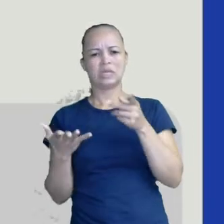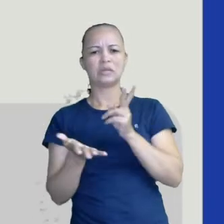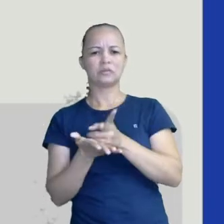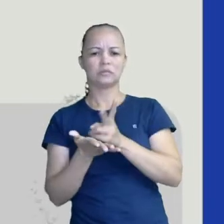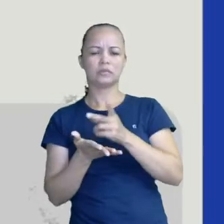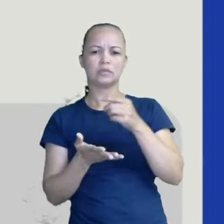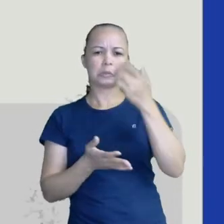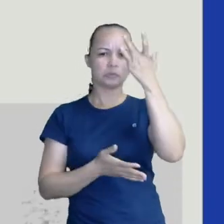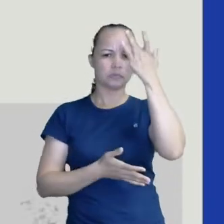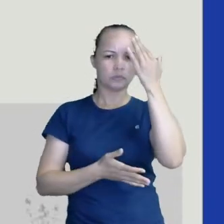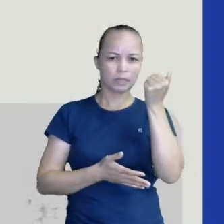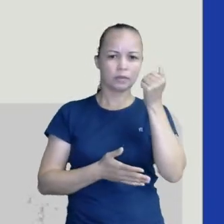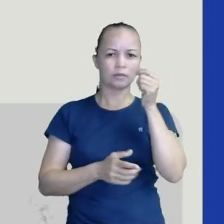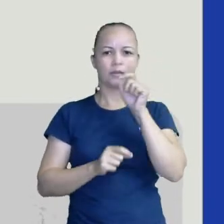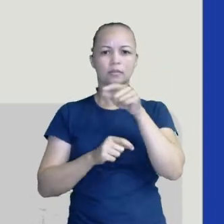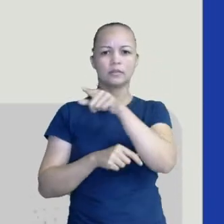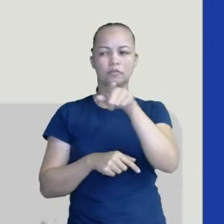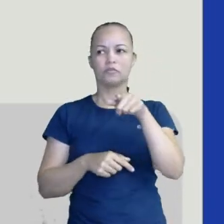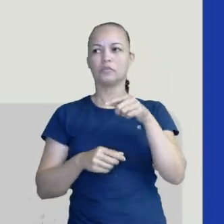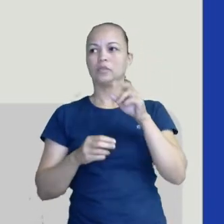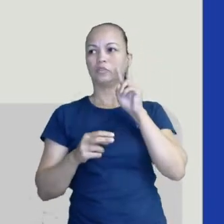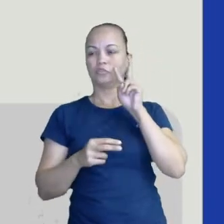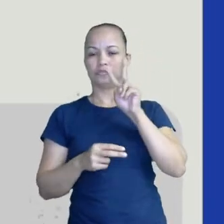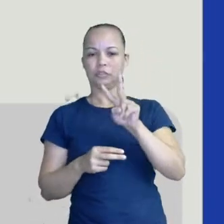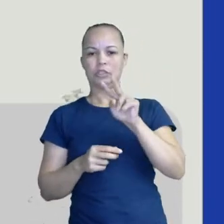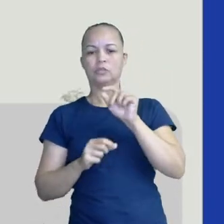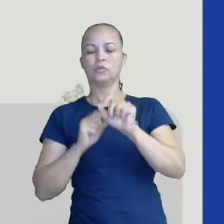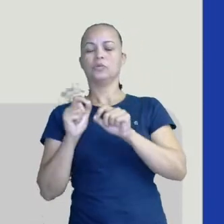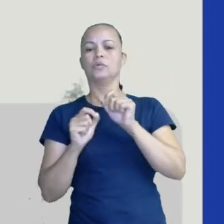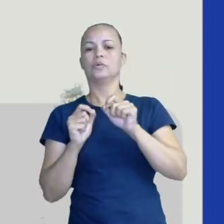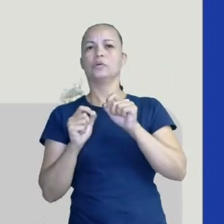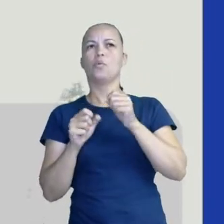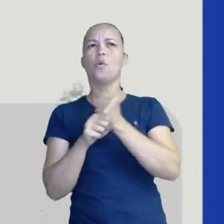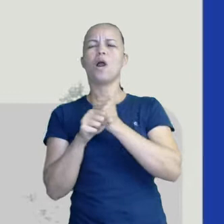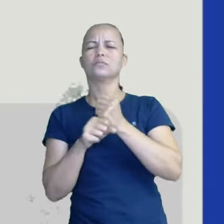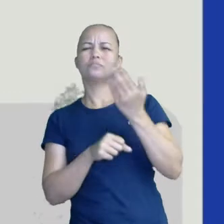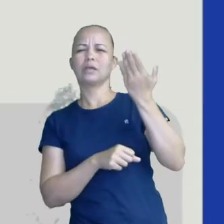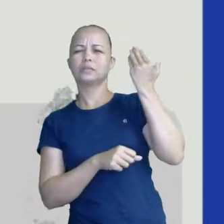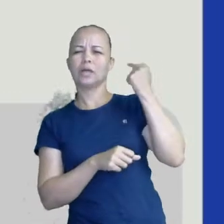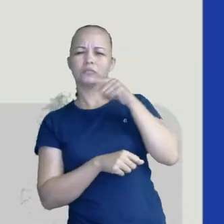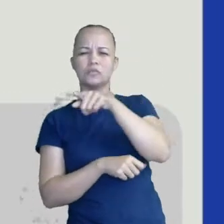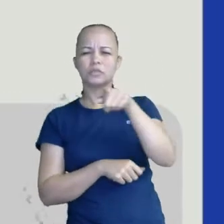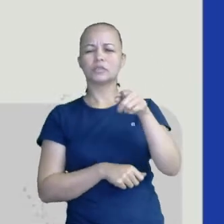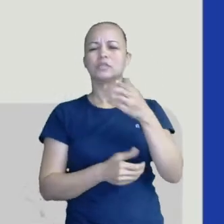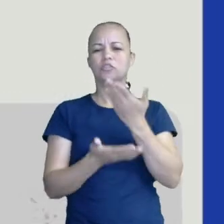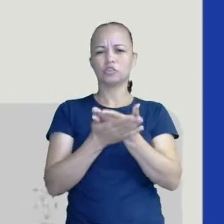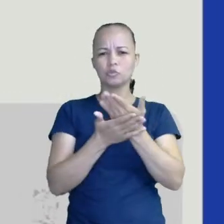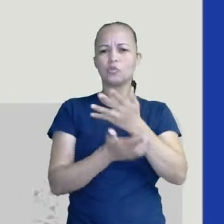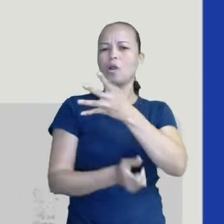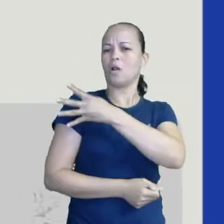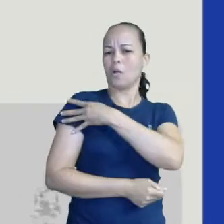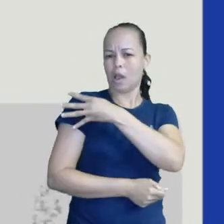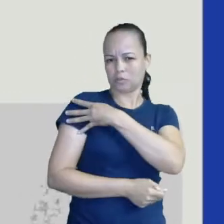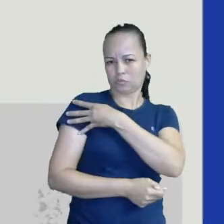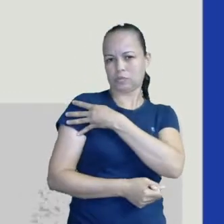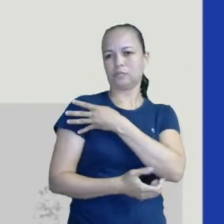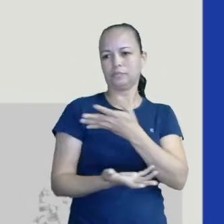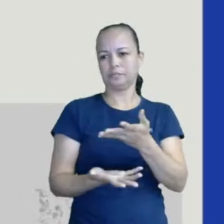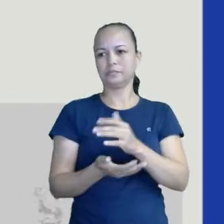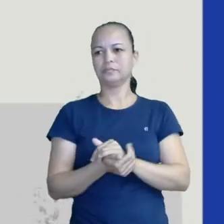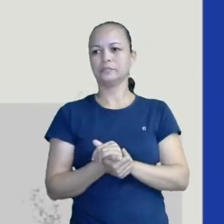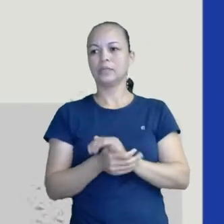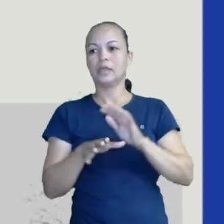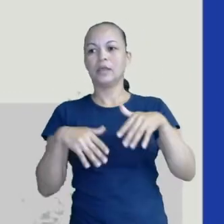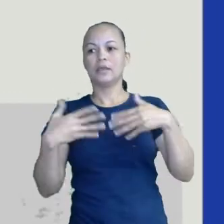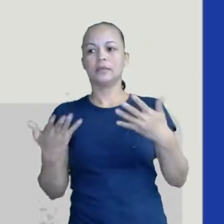certeza que vocês viram no ano passado quando você estudar o quarto ano então